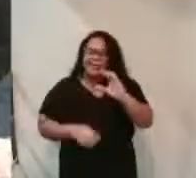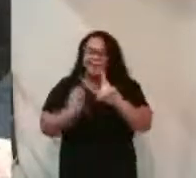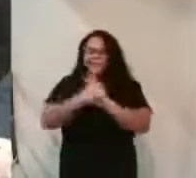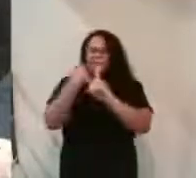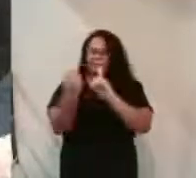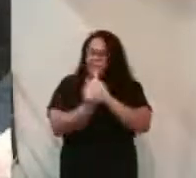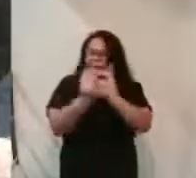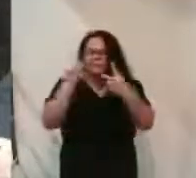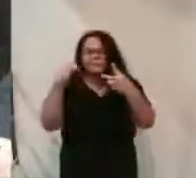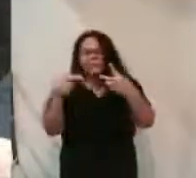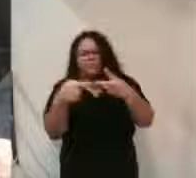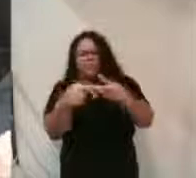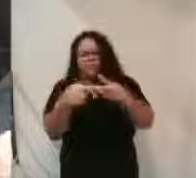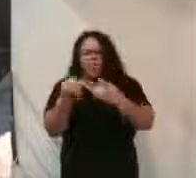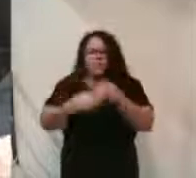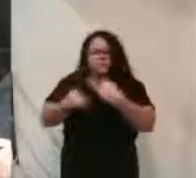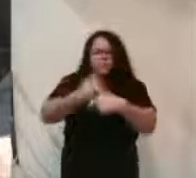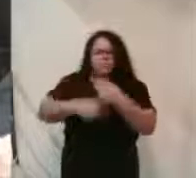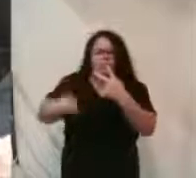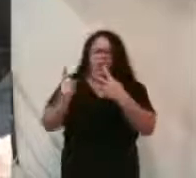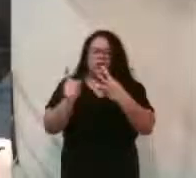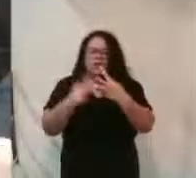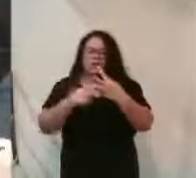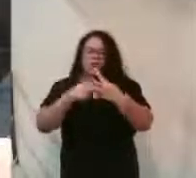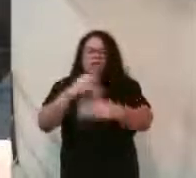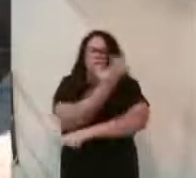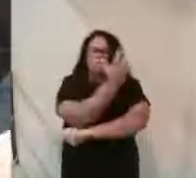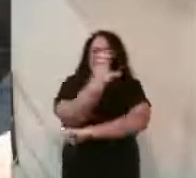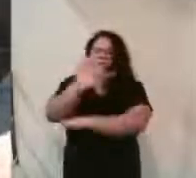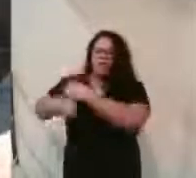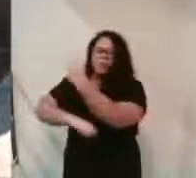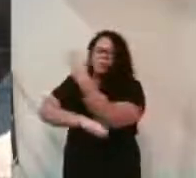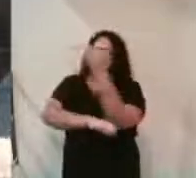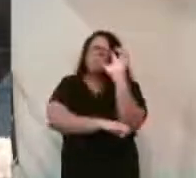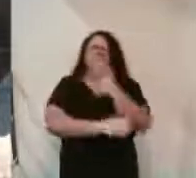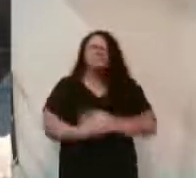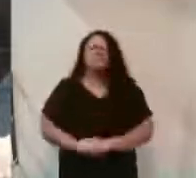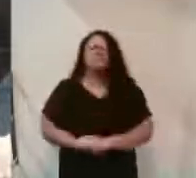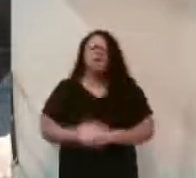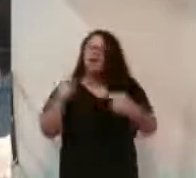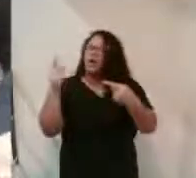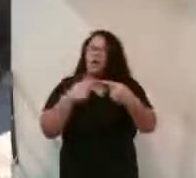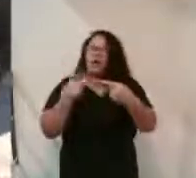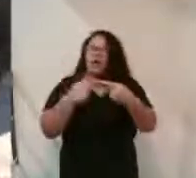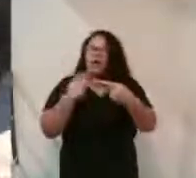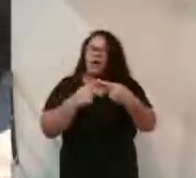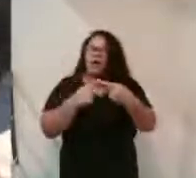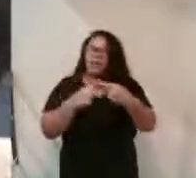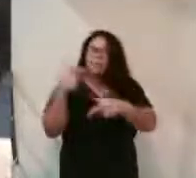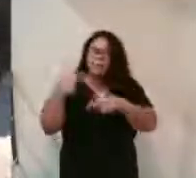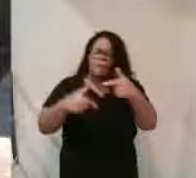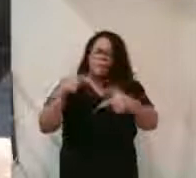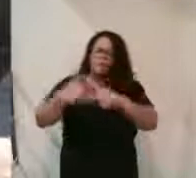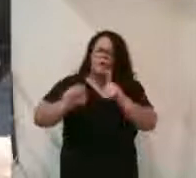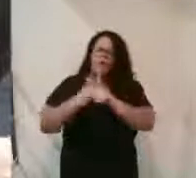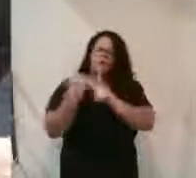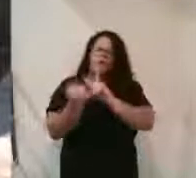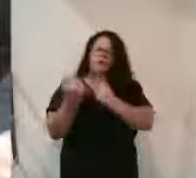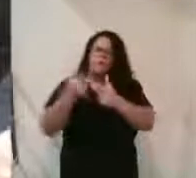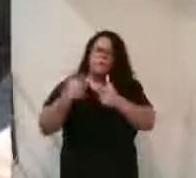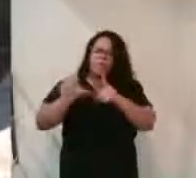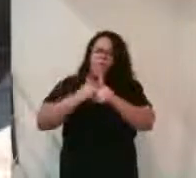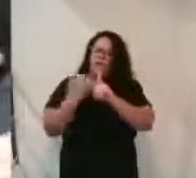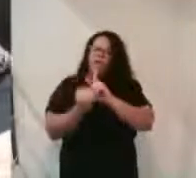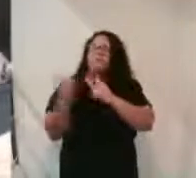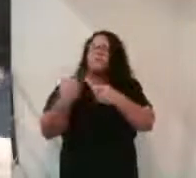que essa dimensão social, como já foi tão falado aqui, a importância dos catadores